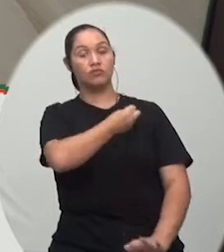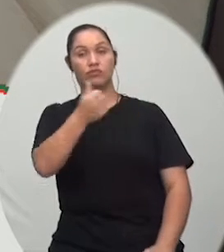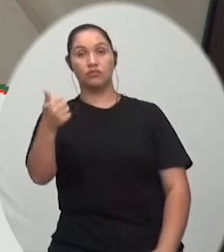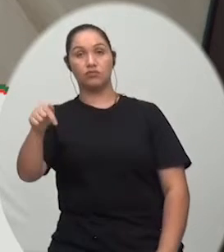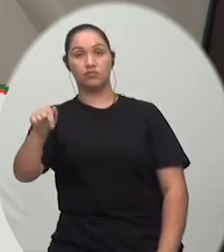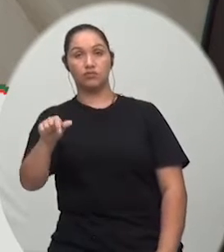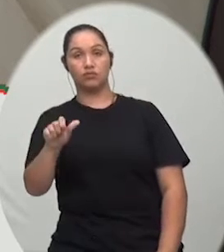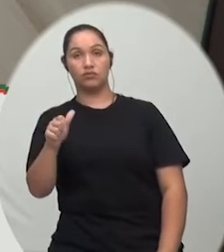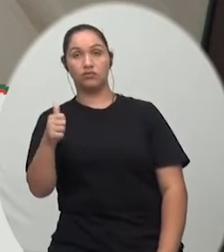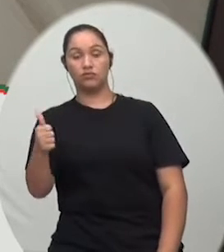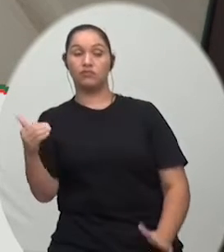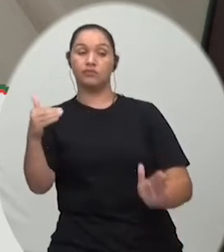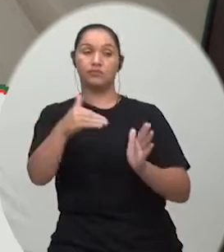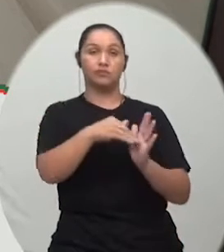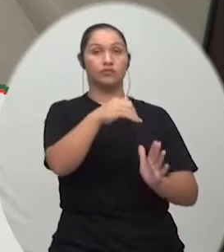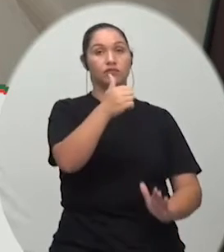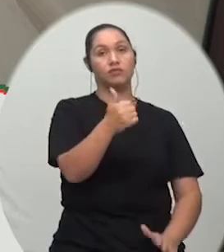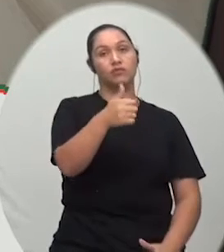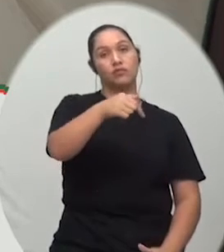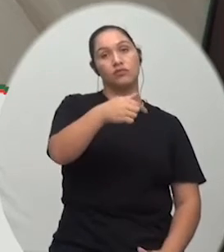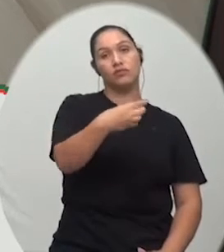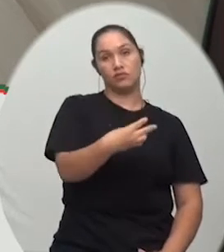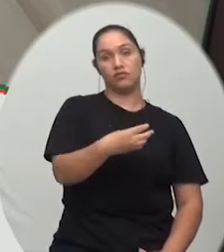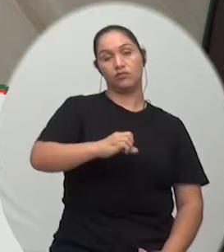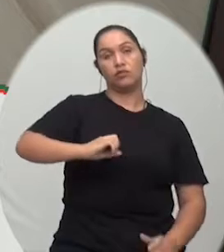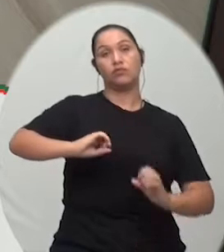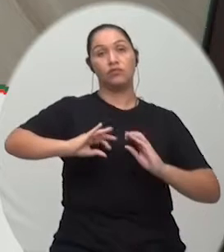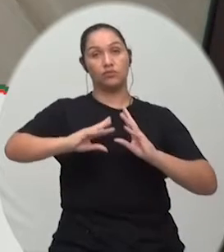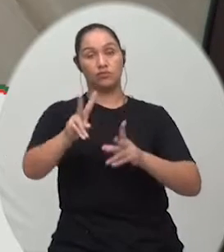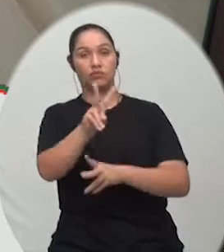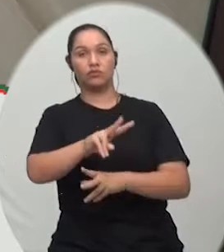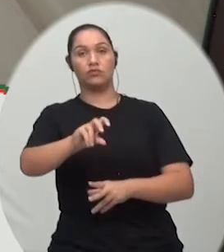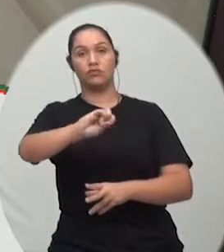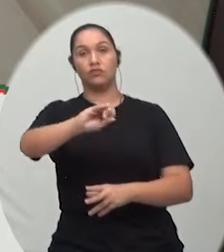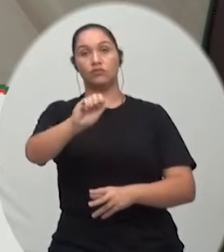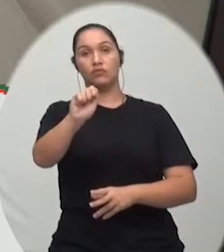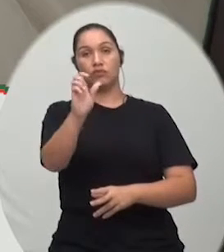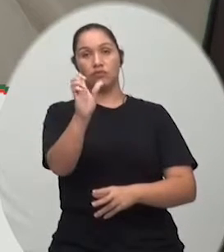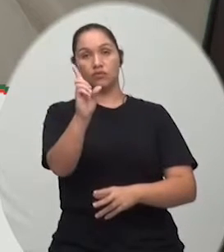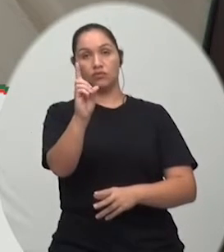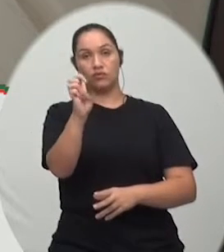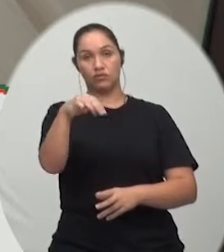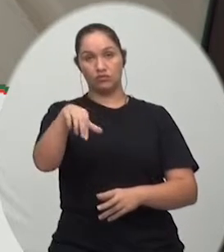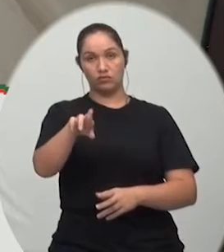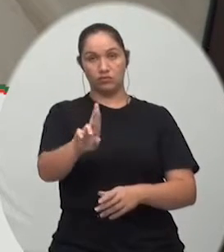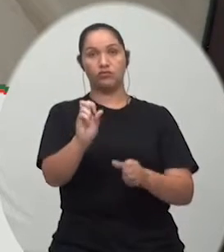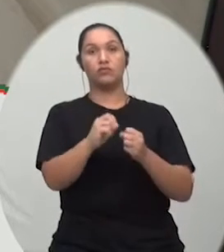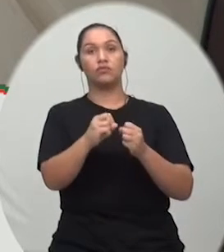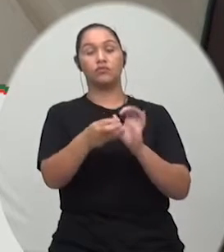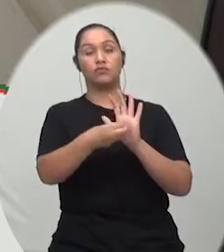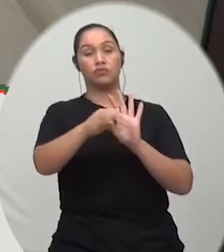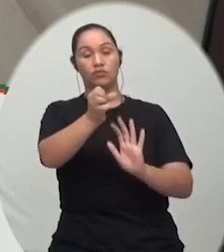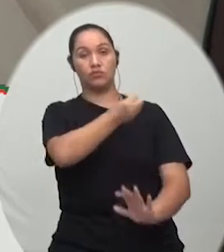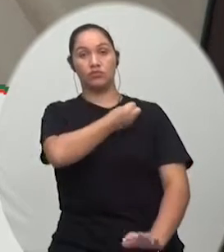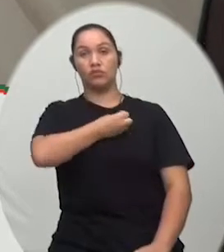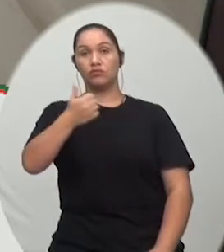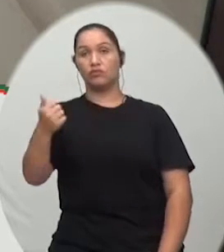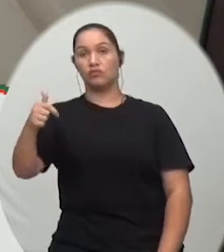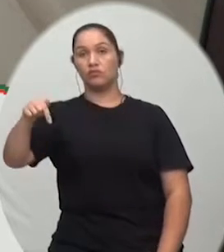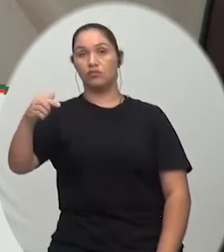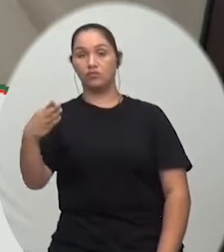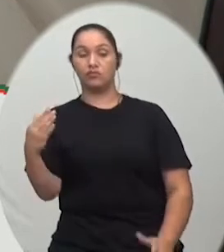a 173, todas de autoria do vereador Ademir José Honorato. Indicações número